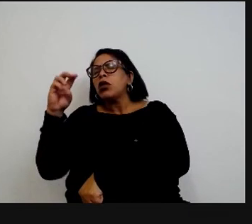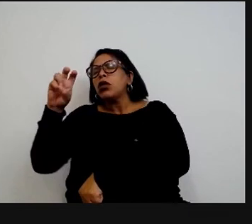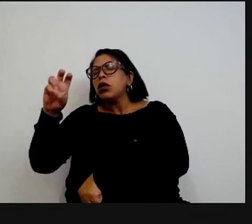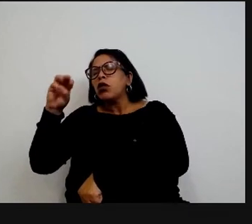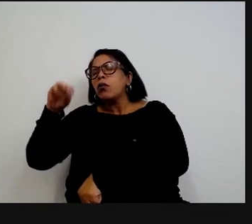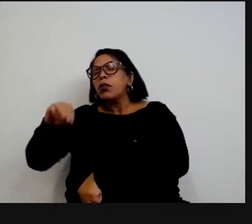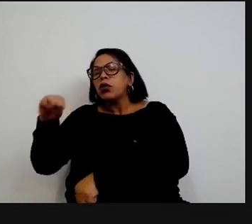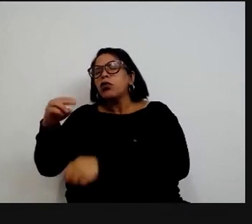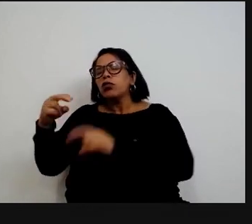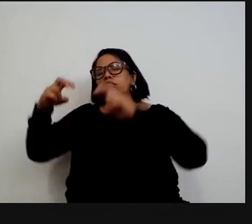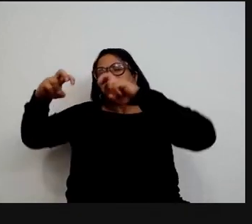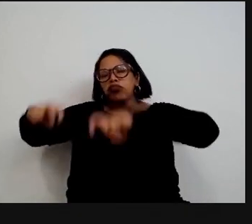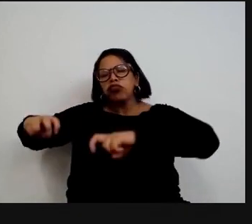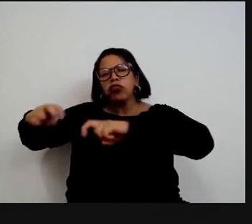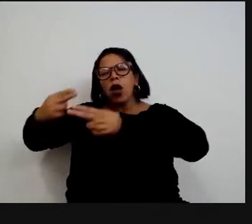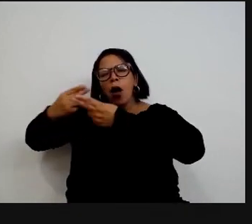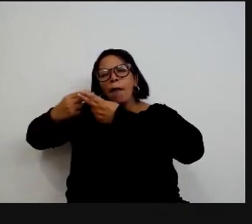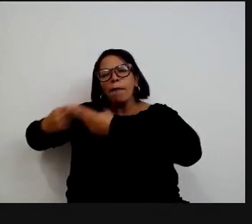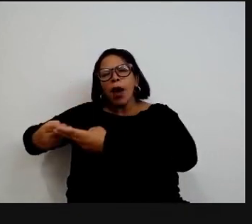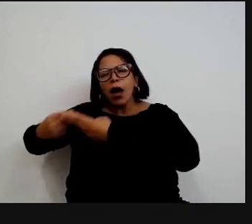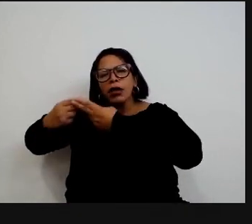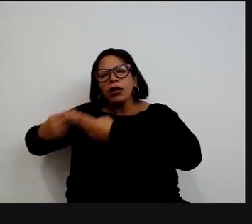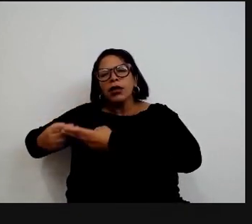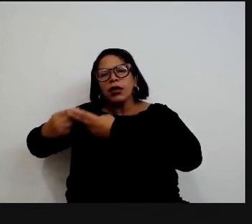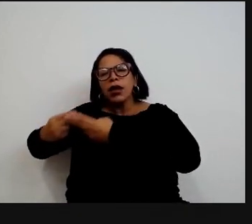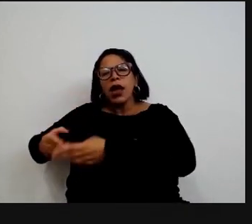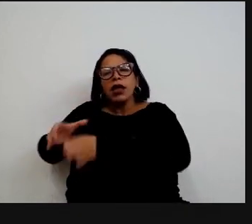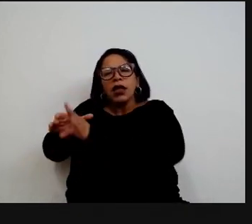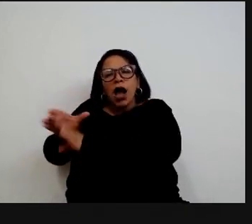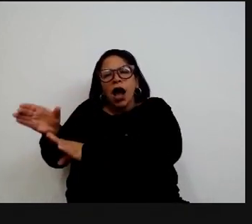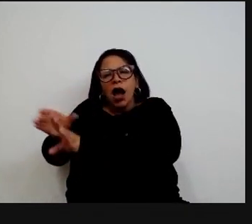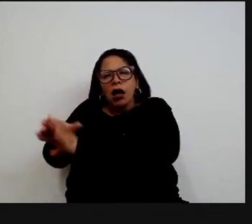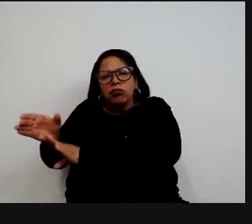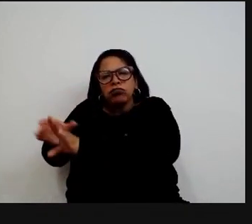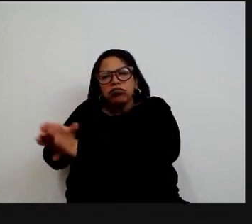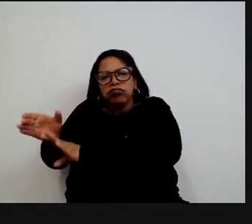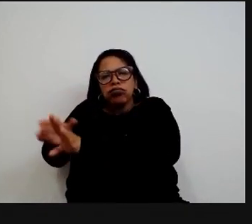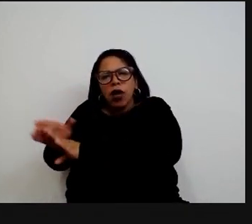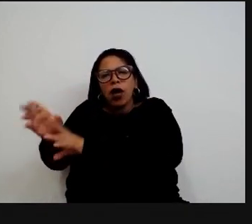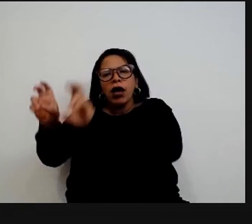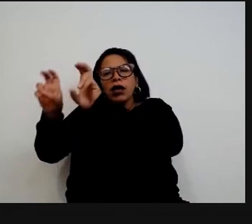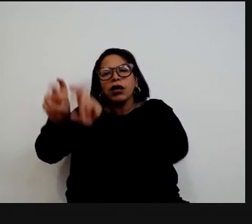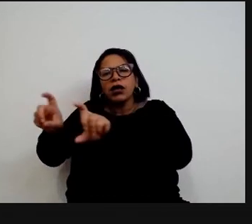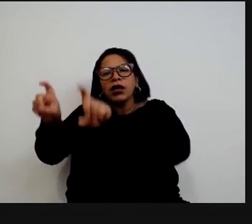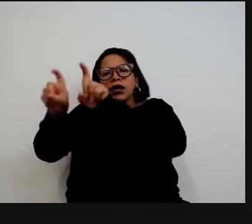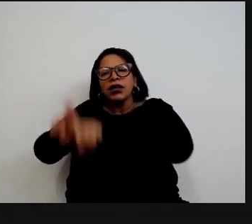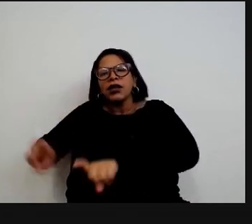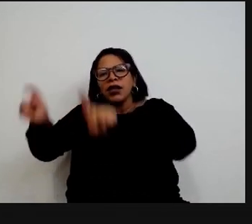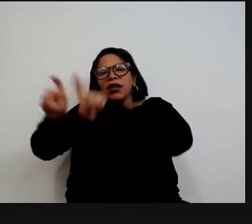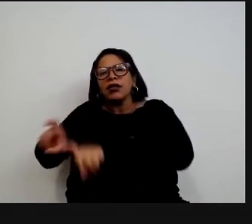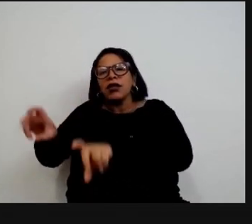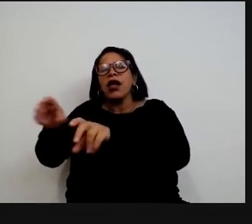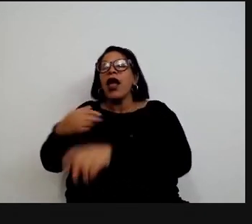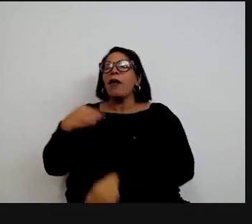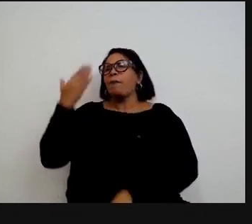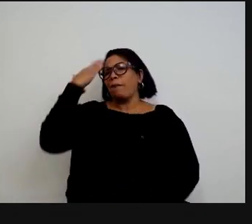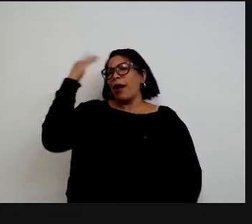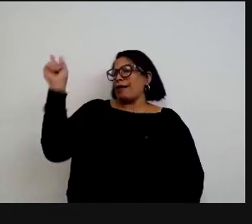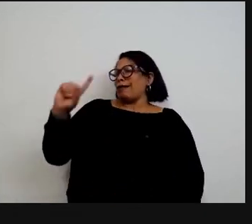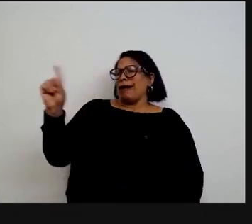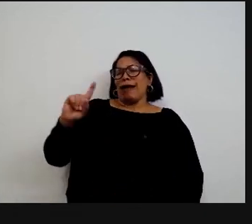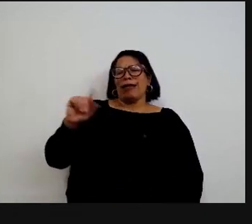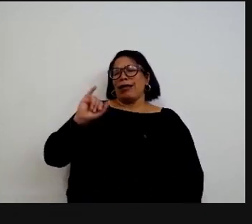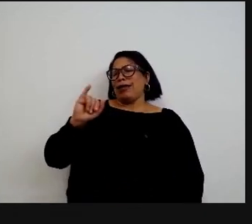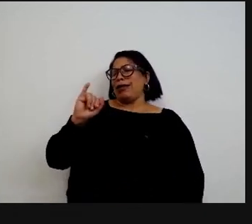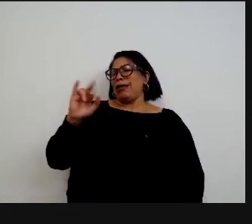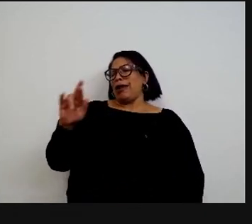pessoa. Então, quem se dispôs a sentar com o Eduardo aí e fazer ele aprender a navegar no site da Receita, eu também não sabia. Foi o primeiro